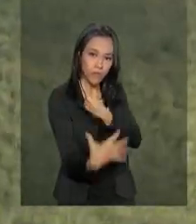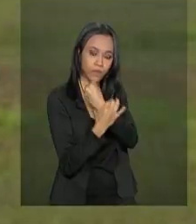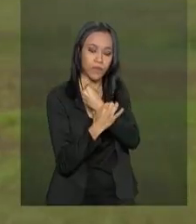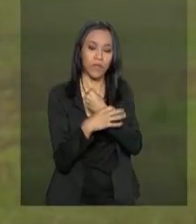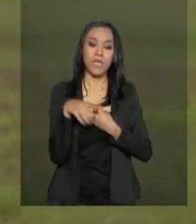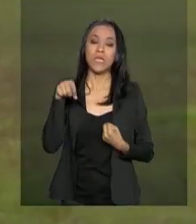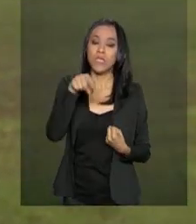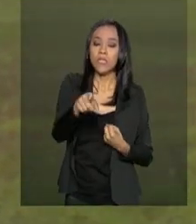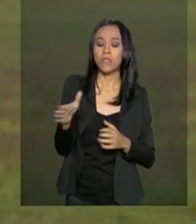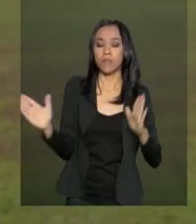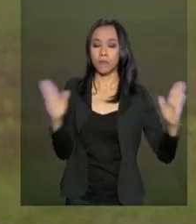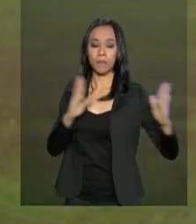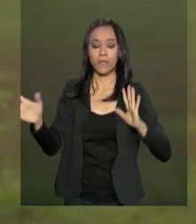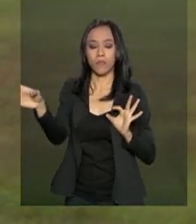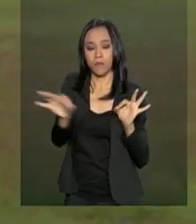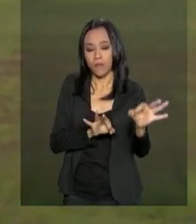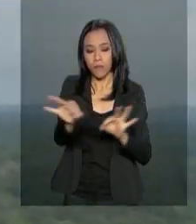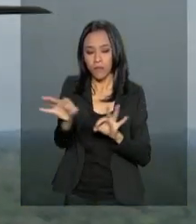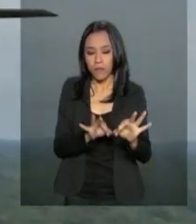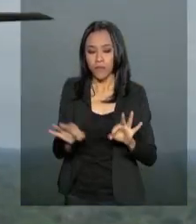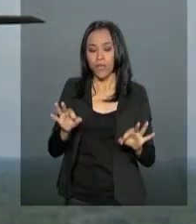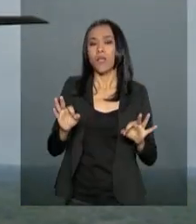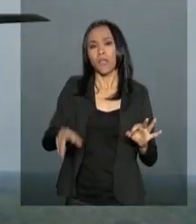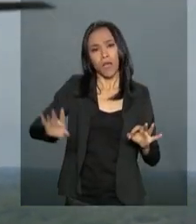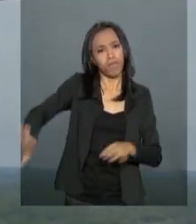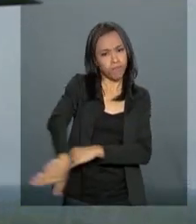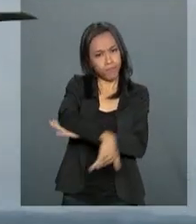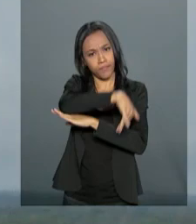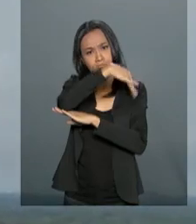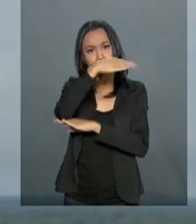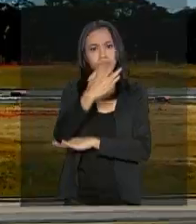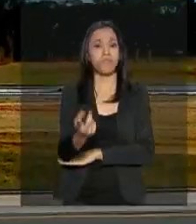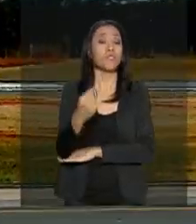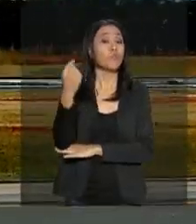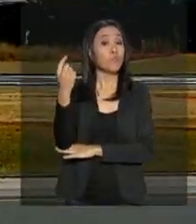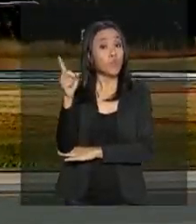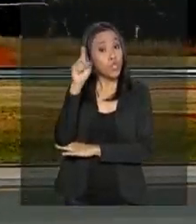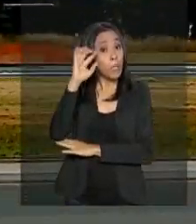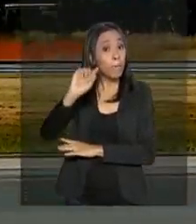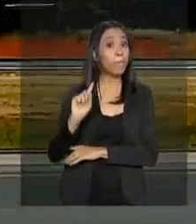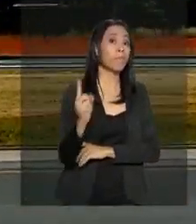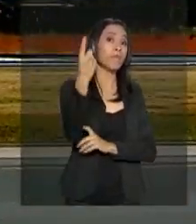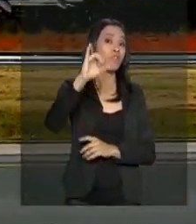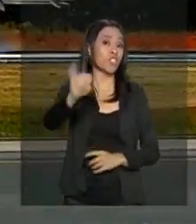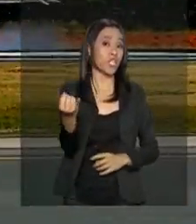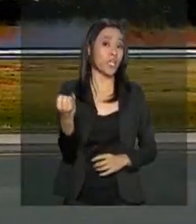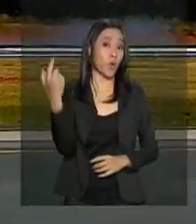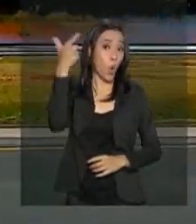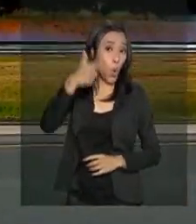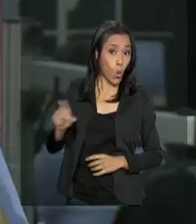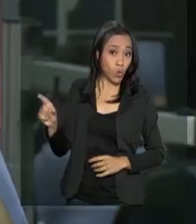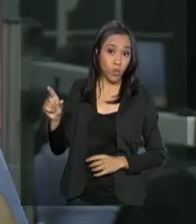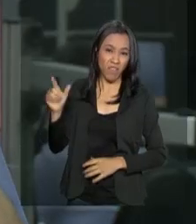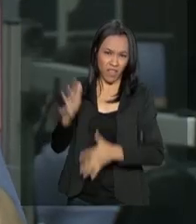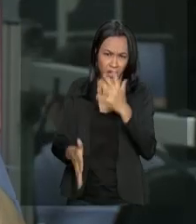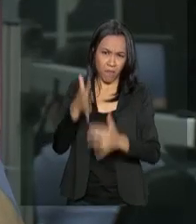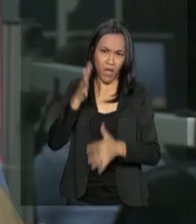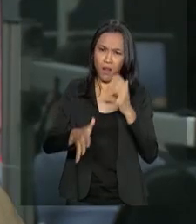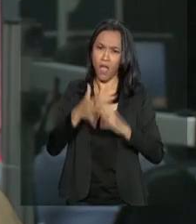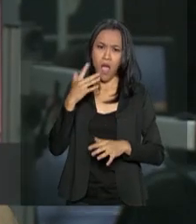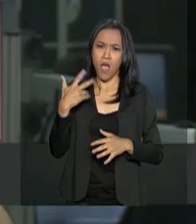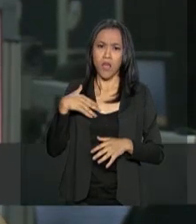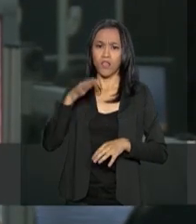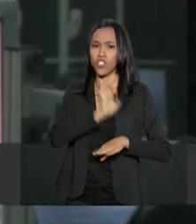que durante o esquema de segurança que vai durar todo o dia 1º de janeiro nenhum vôo comercial será afetado a malha aérea